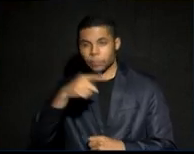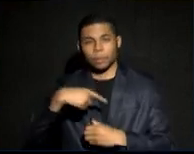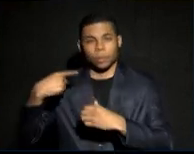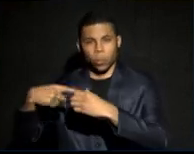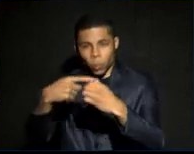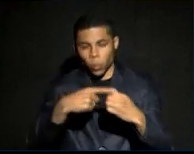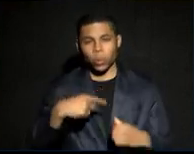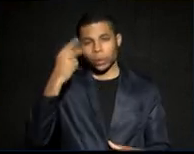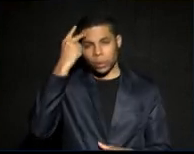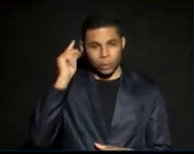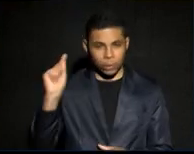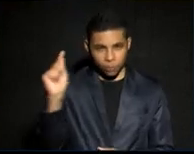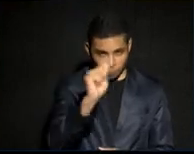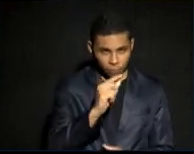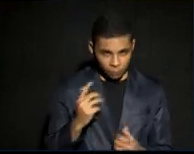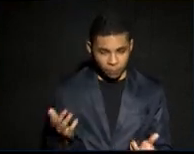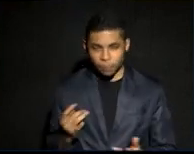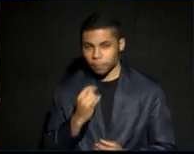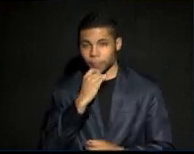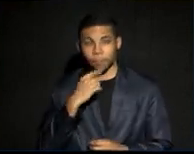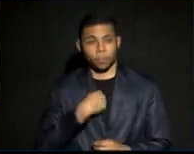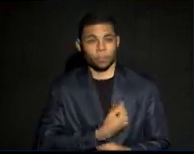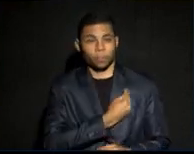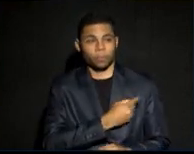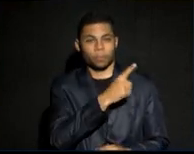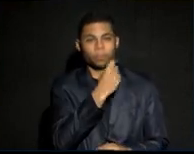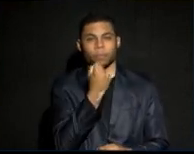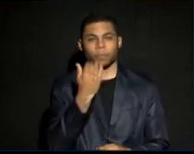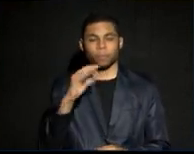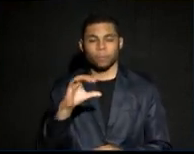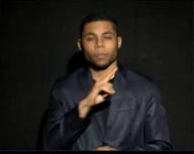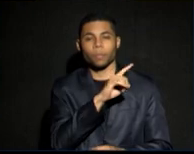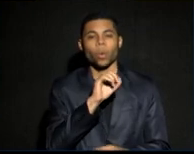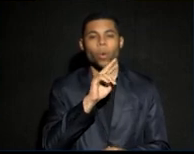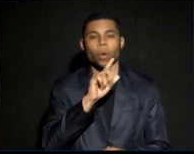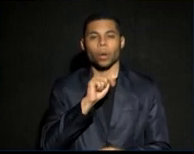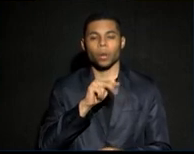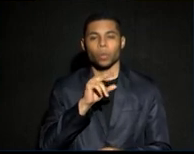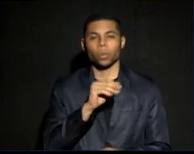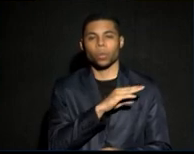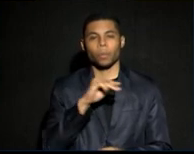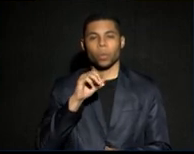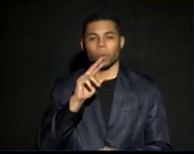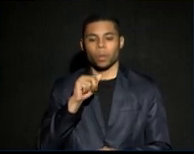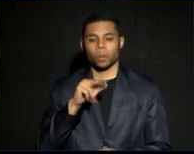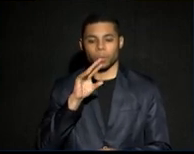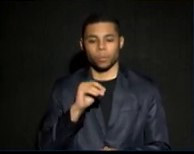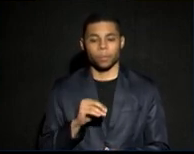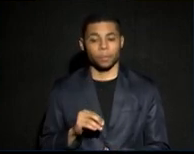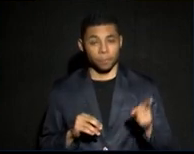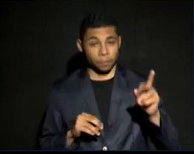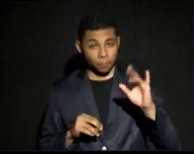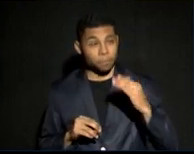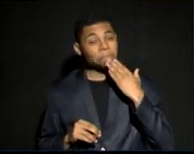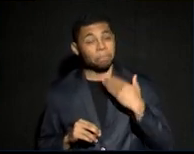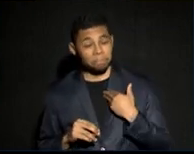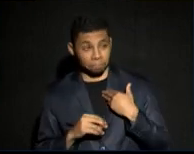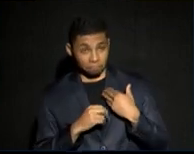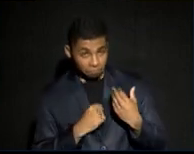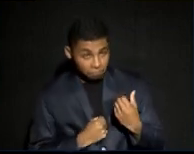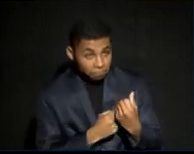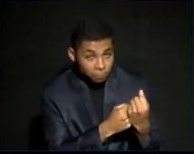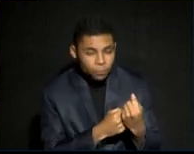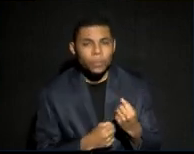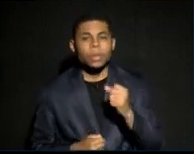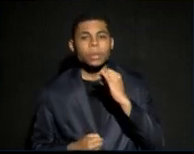do interior da grande São Paulo eu tava hoje por exemplo lá em São Bernardo do Campo Prefeito Orlando Morando que vão pedir apoio